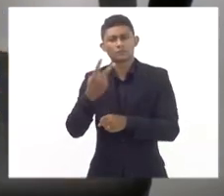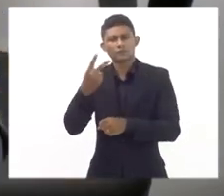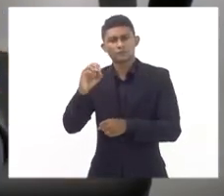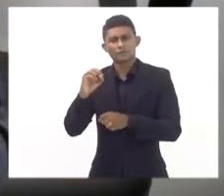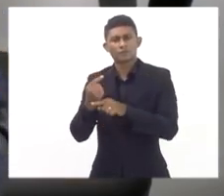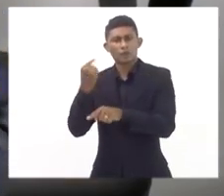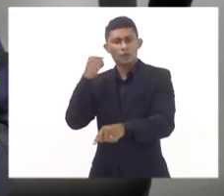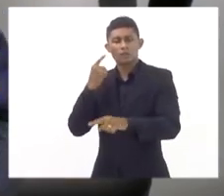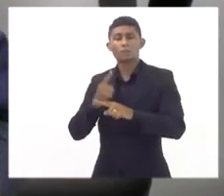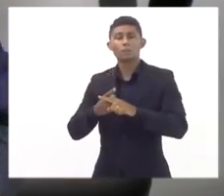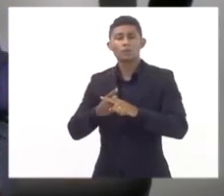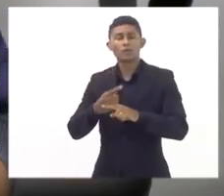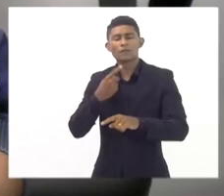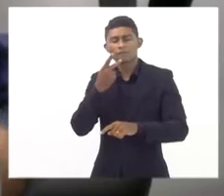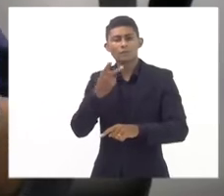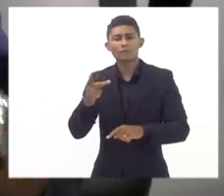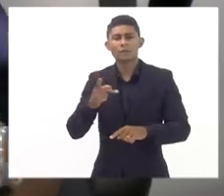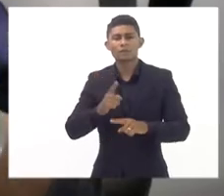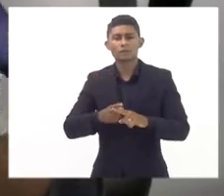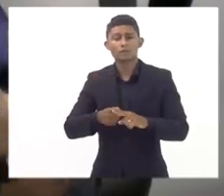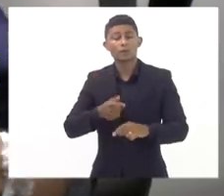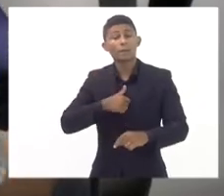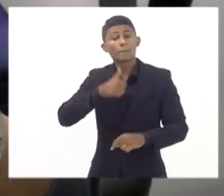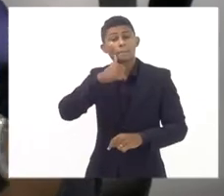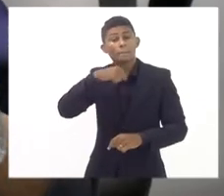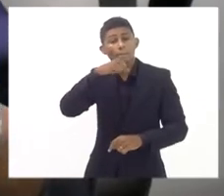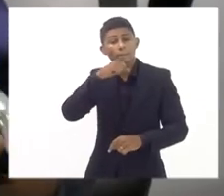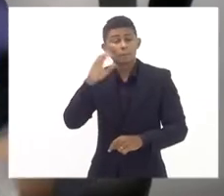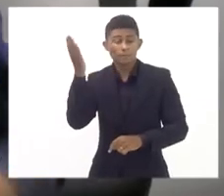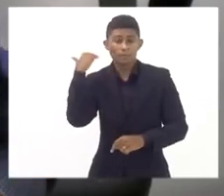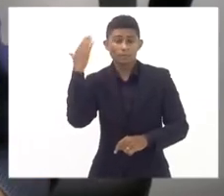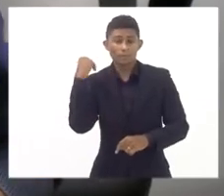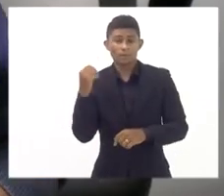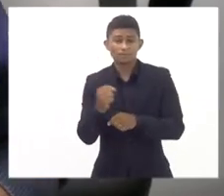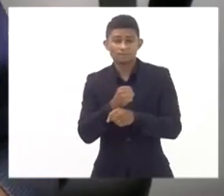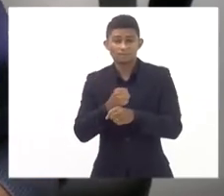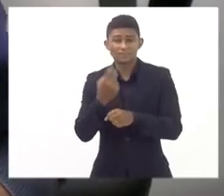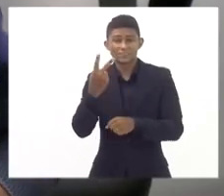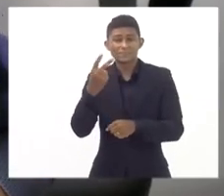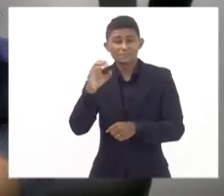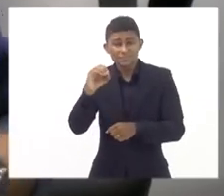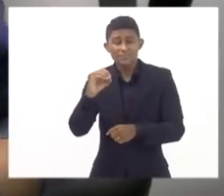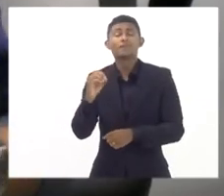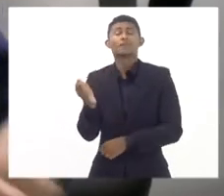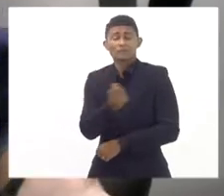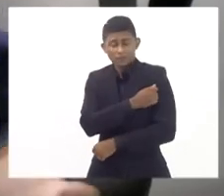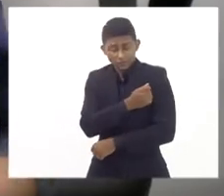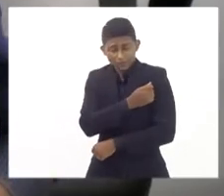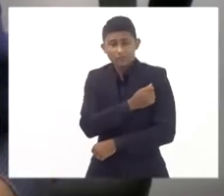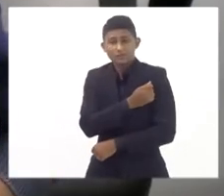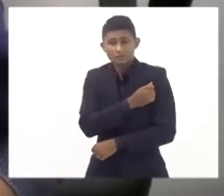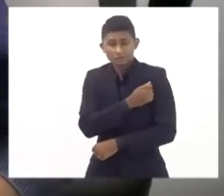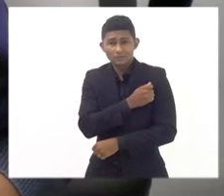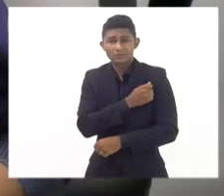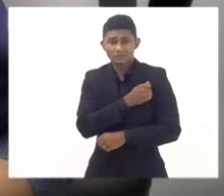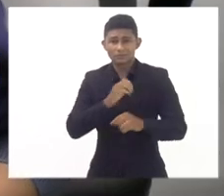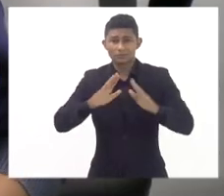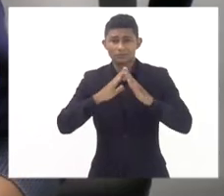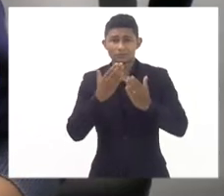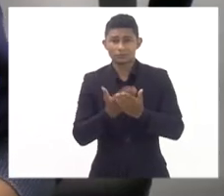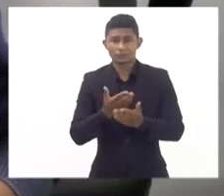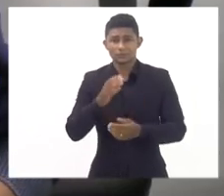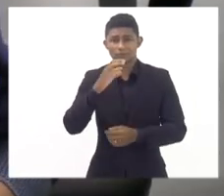subsequente do Cefet, há 20 e pouquinhos anos atrás, um pouco antes, ela me tem, inclusive, e